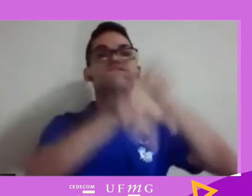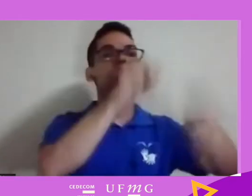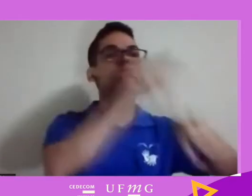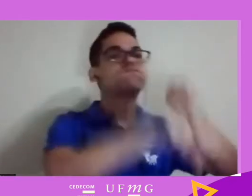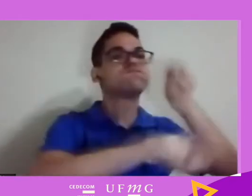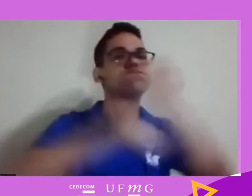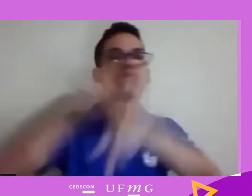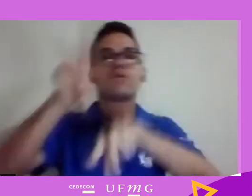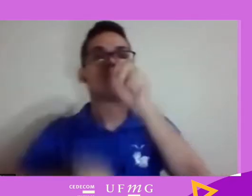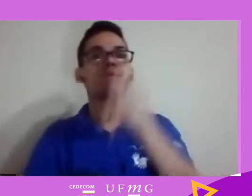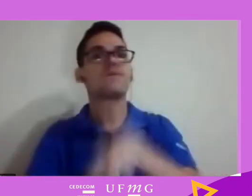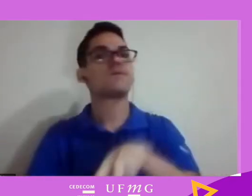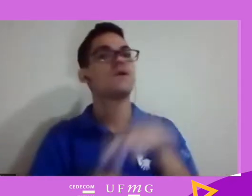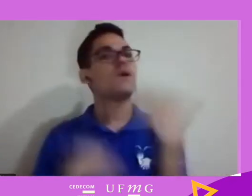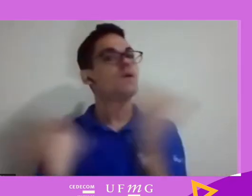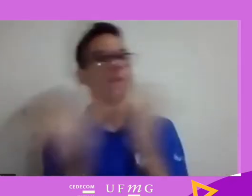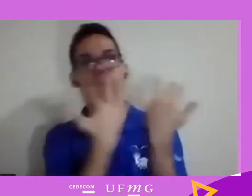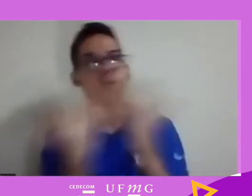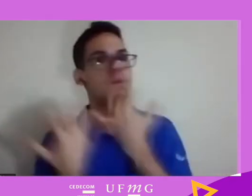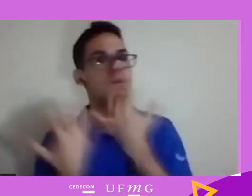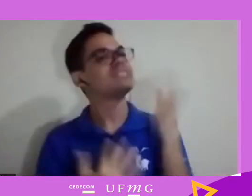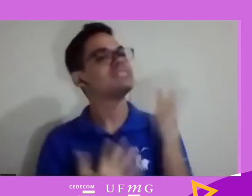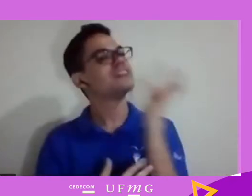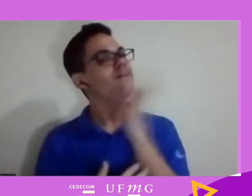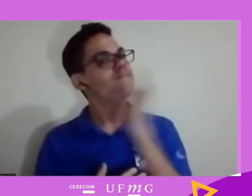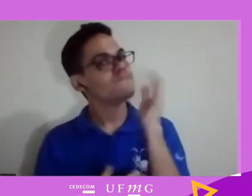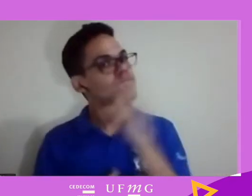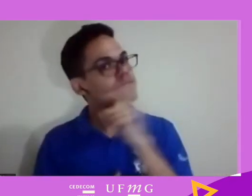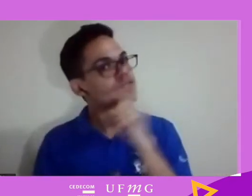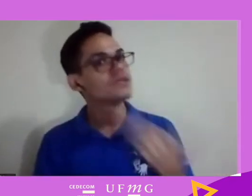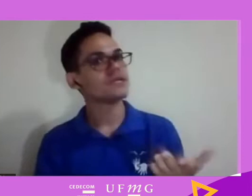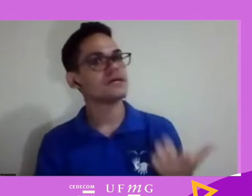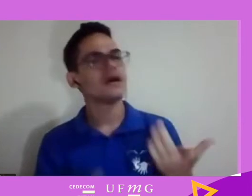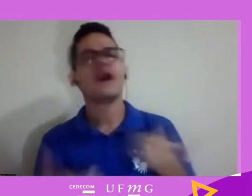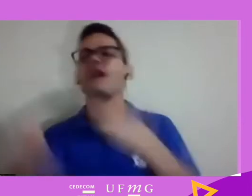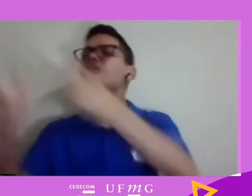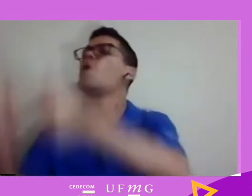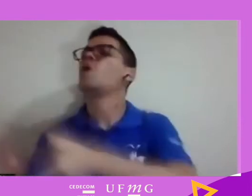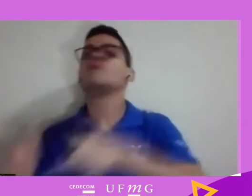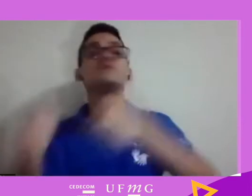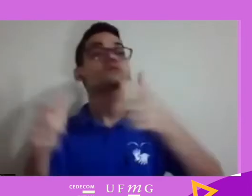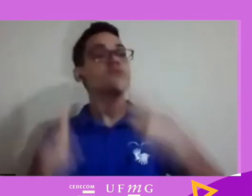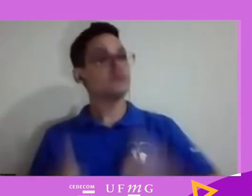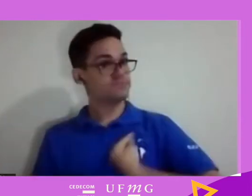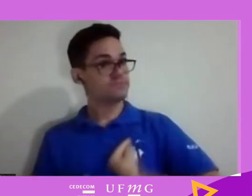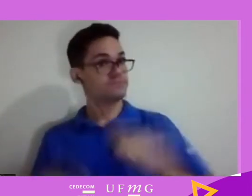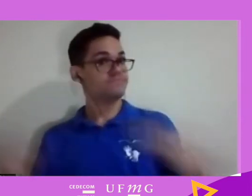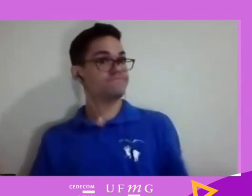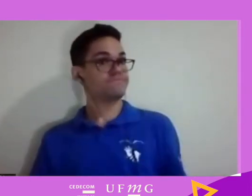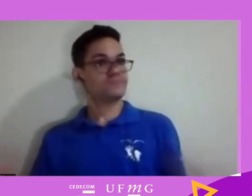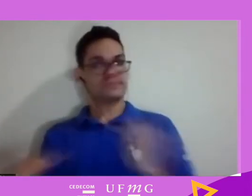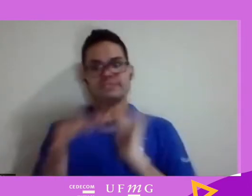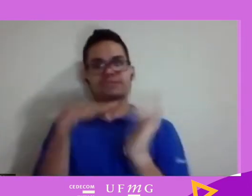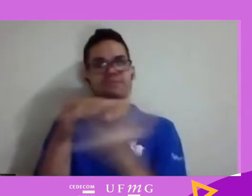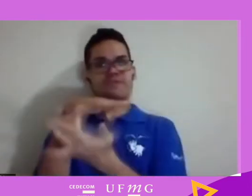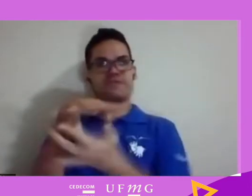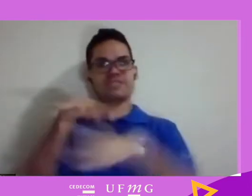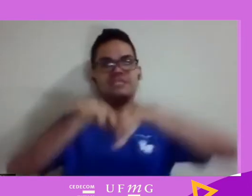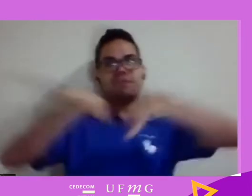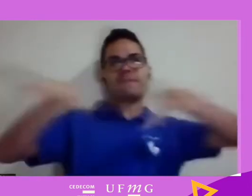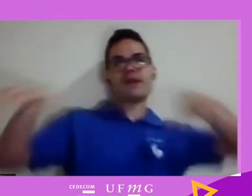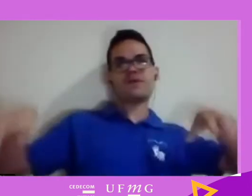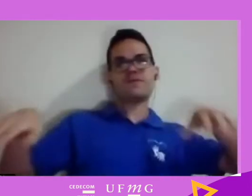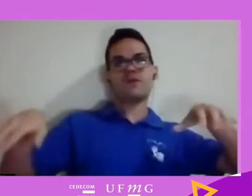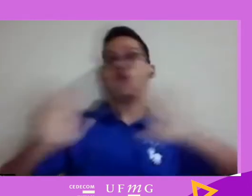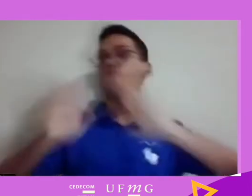emerge a viralização dos fake news. E o caldo disso é onde que as pessoas estão. Então, elas estão dispersas nas plataformas. Esse é o